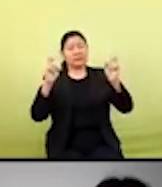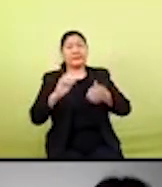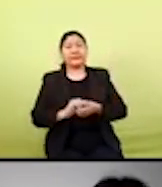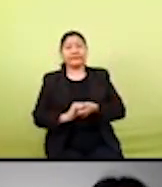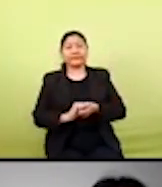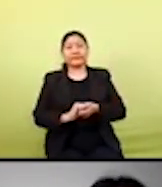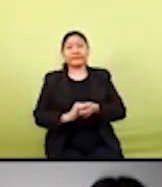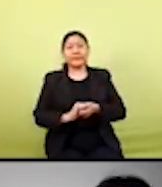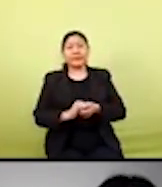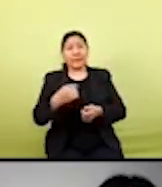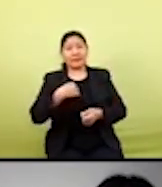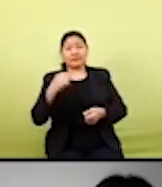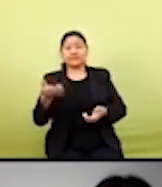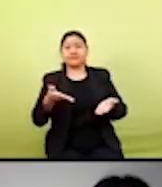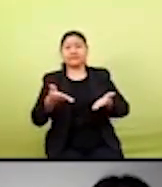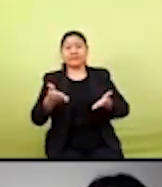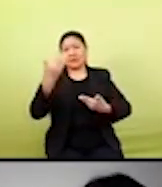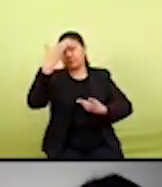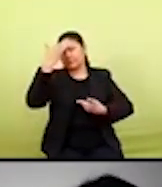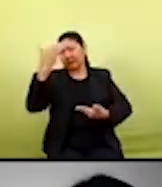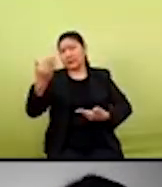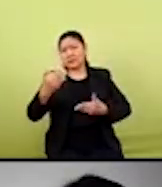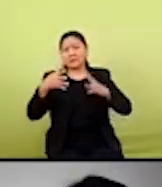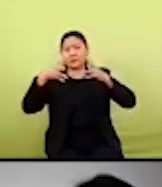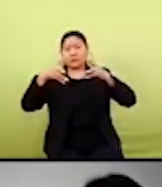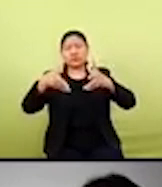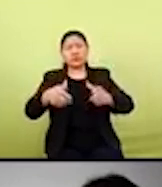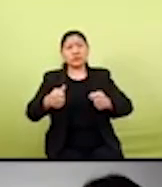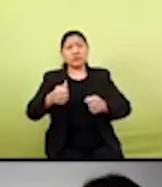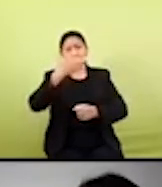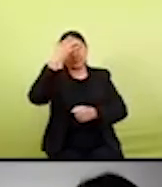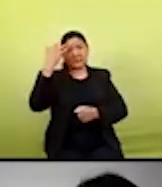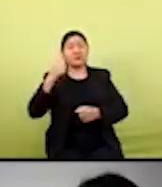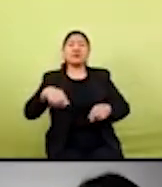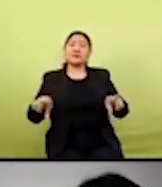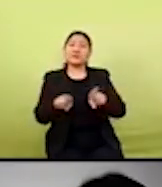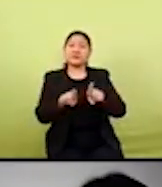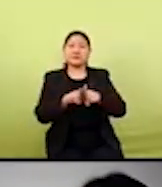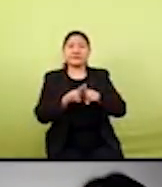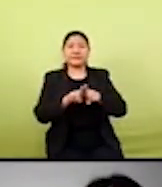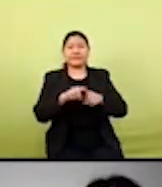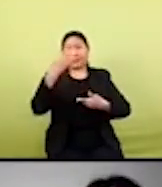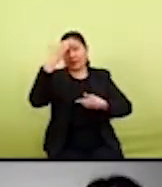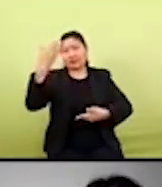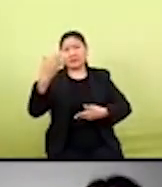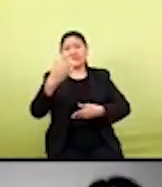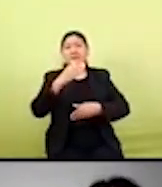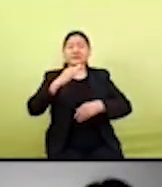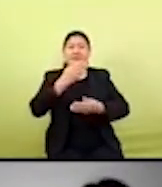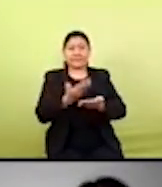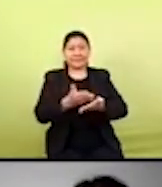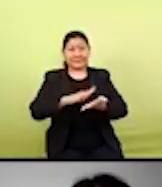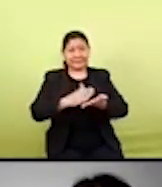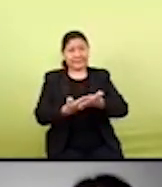eu aqui, né, já agradeci a SEMU, agradeço aí a Cláudia Esther, né, intérprete, e a